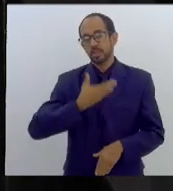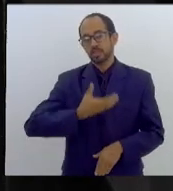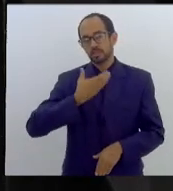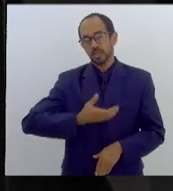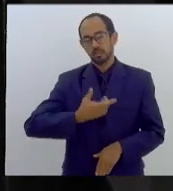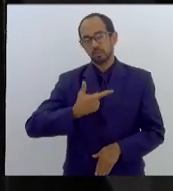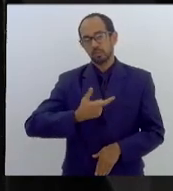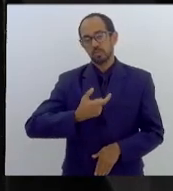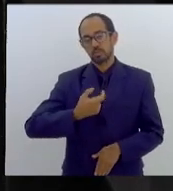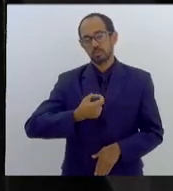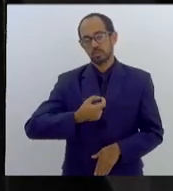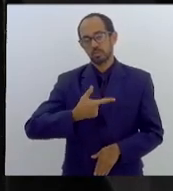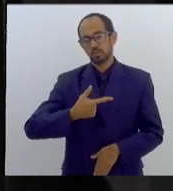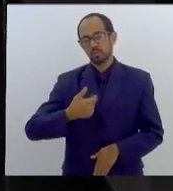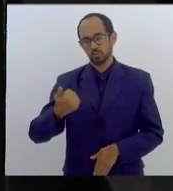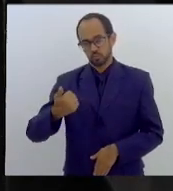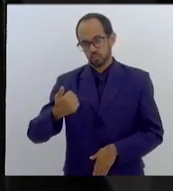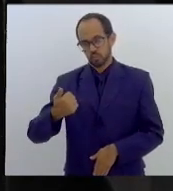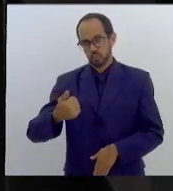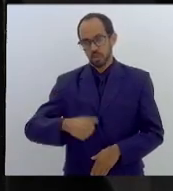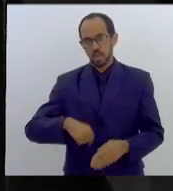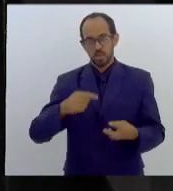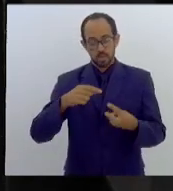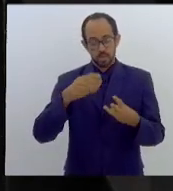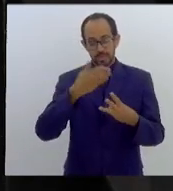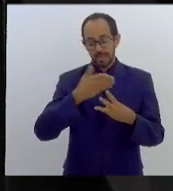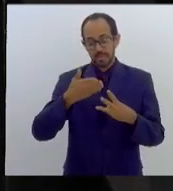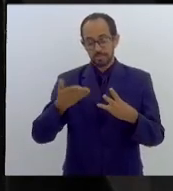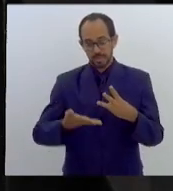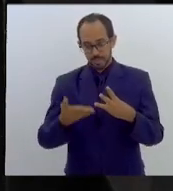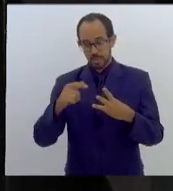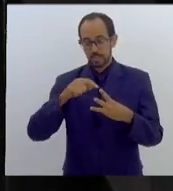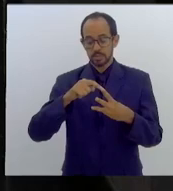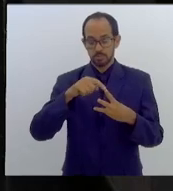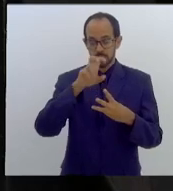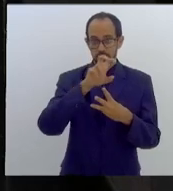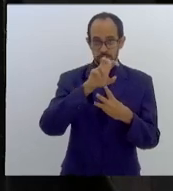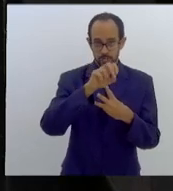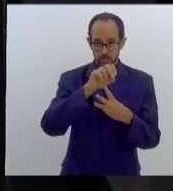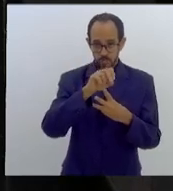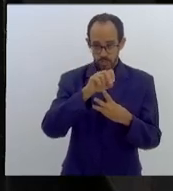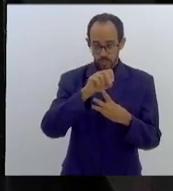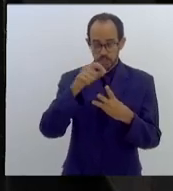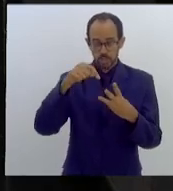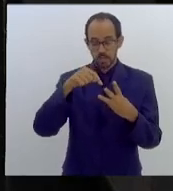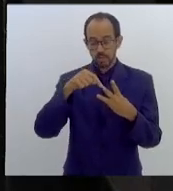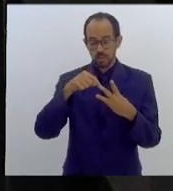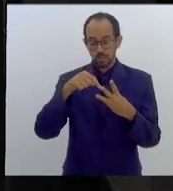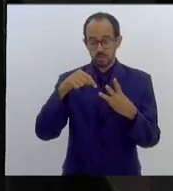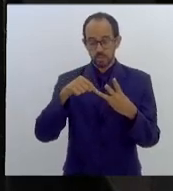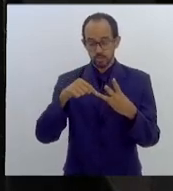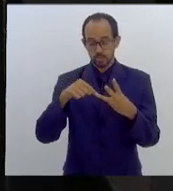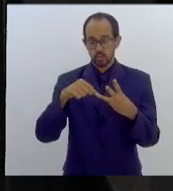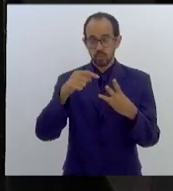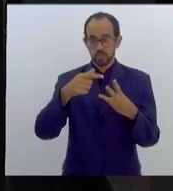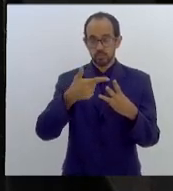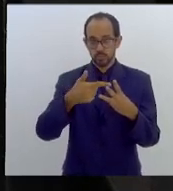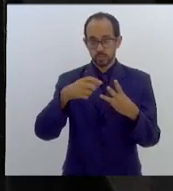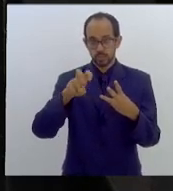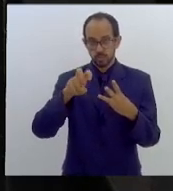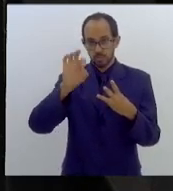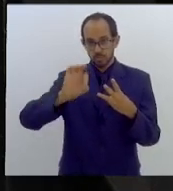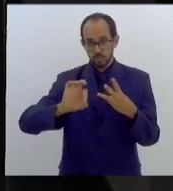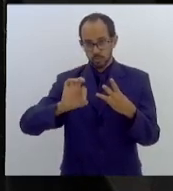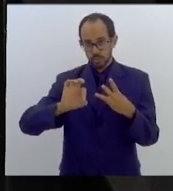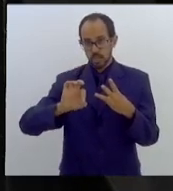passivo em três parcelas, uma parcela de 50% honrada em 2022 e outras duas parcelas de 25% cada